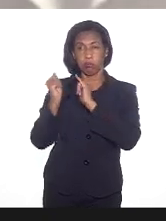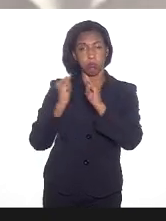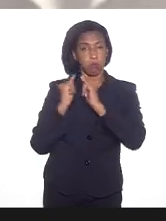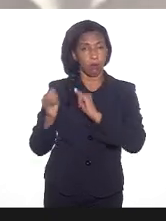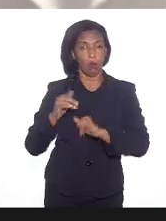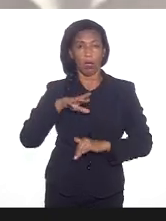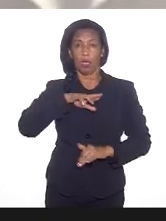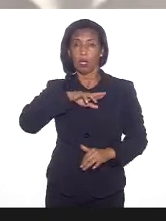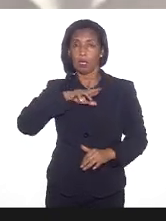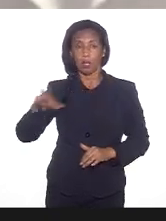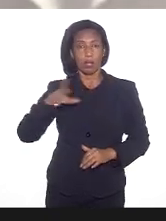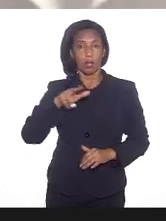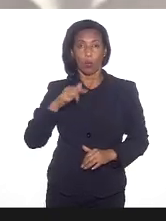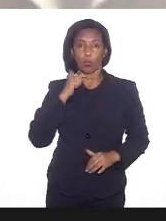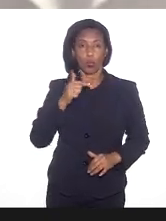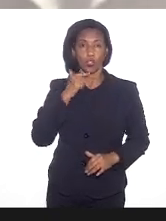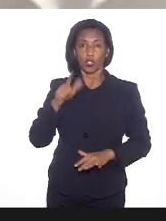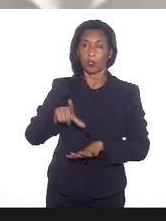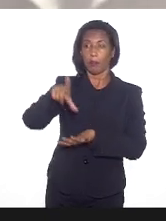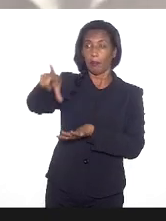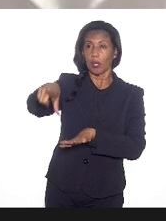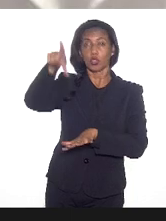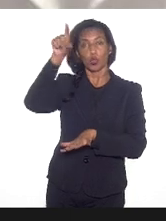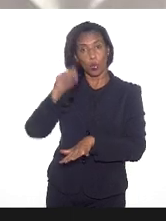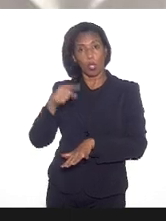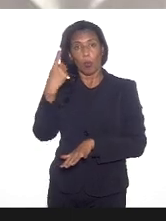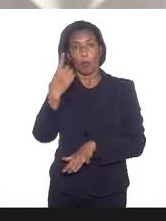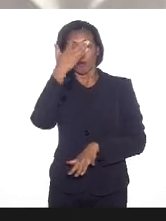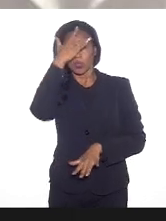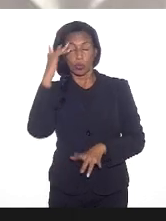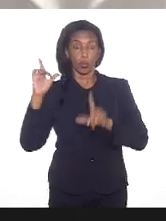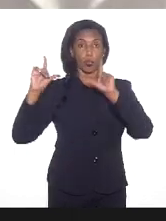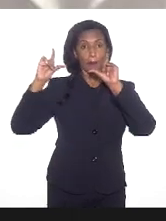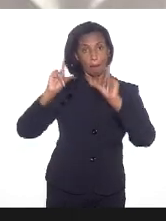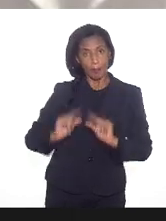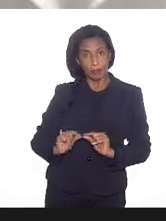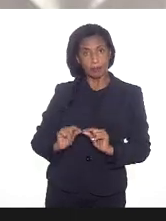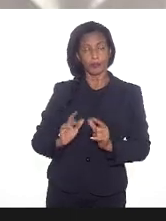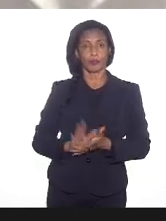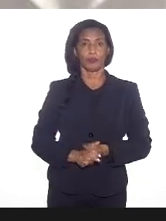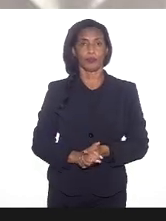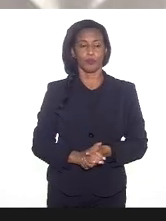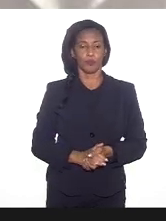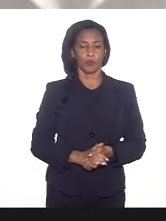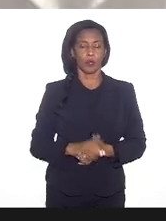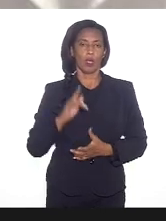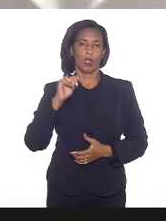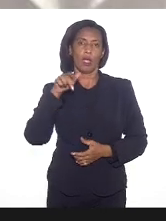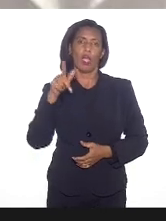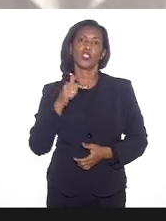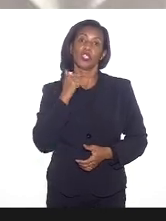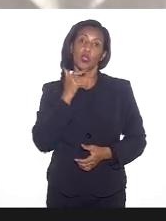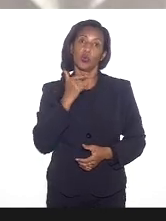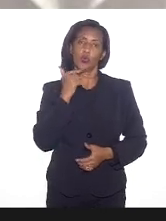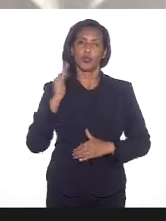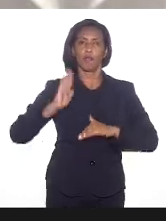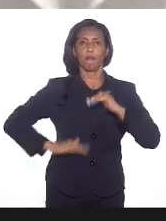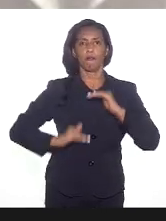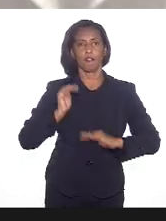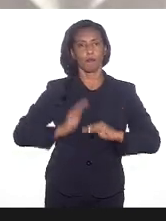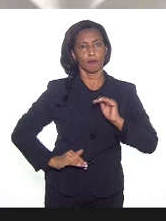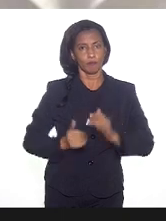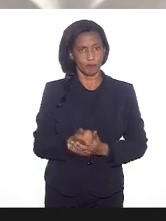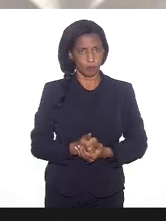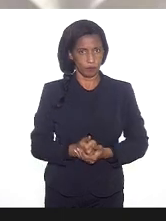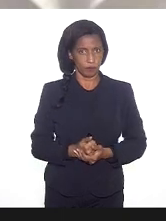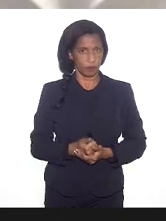o suficiente para escolher uma pessoa que, no mínimo, resta dúvida quanto à sua competência.